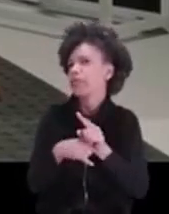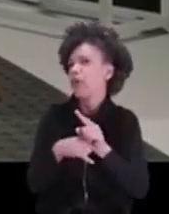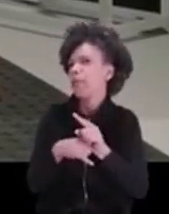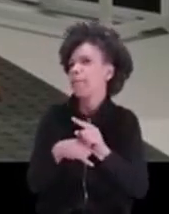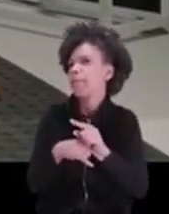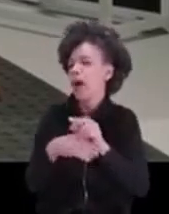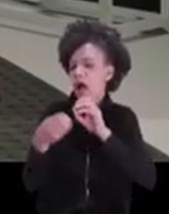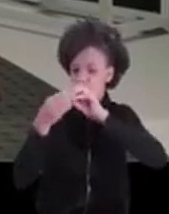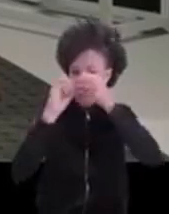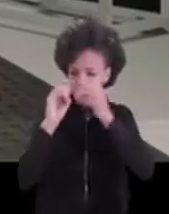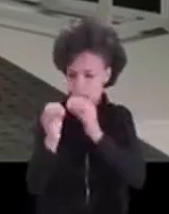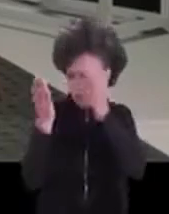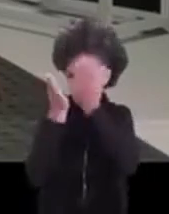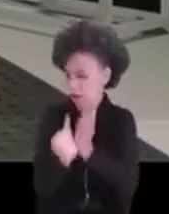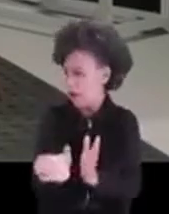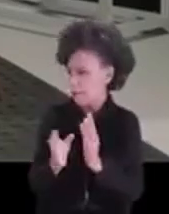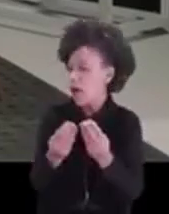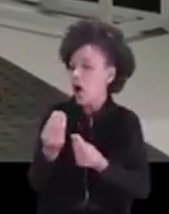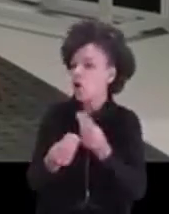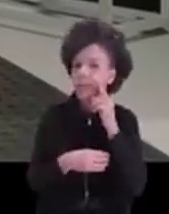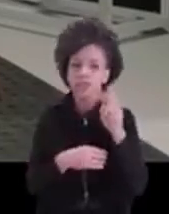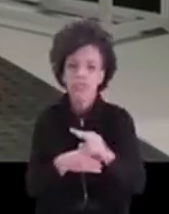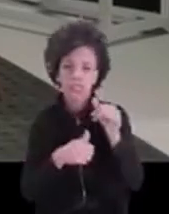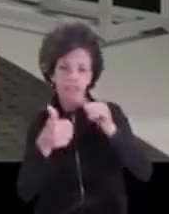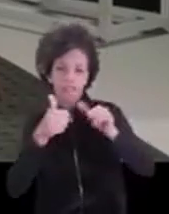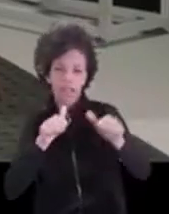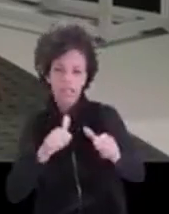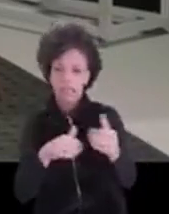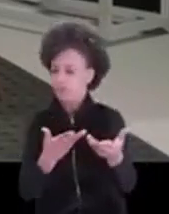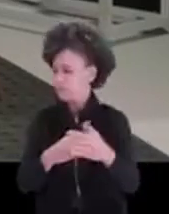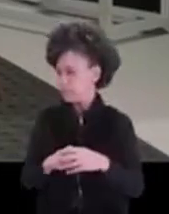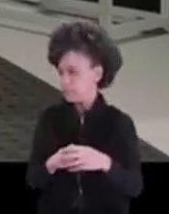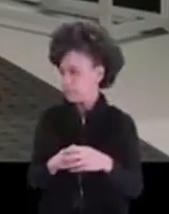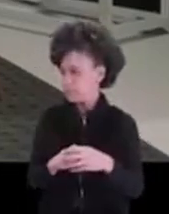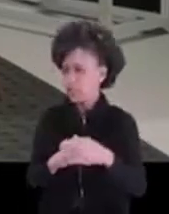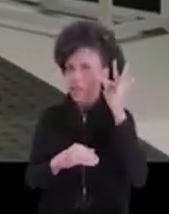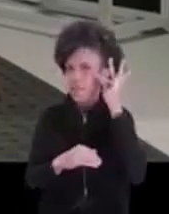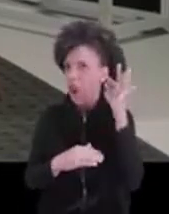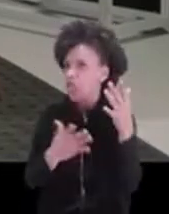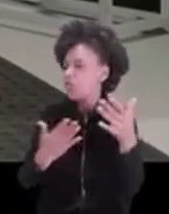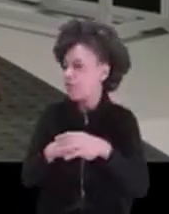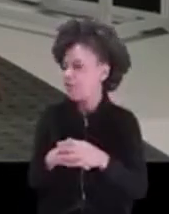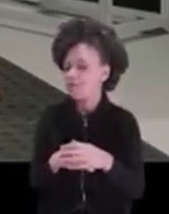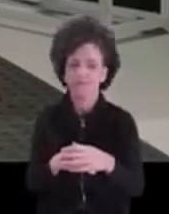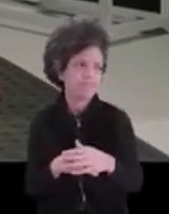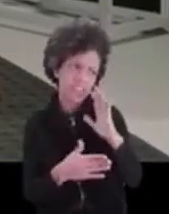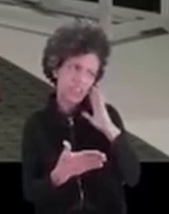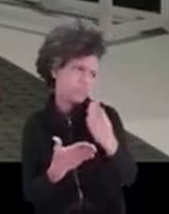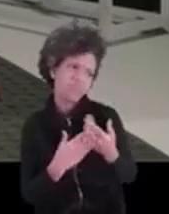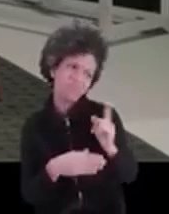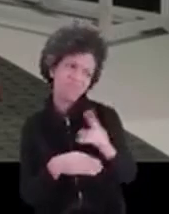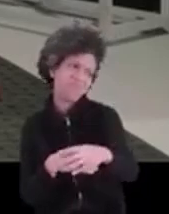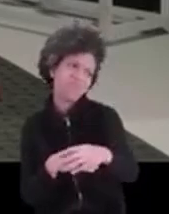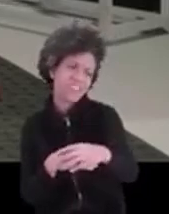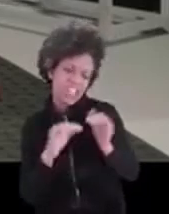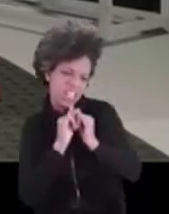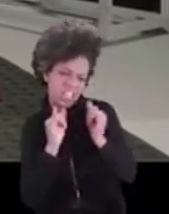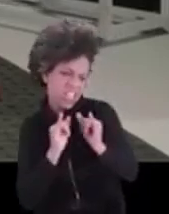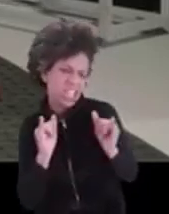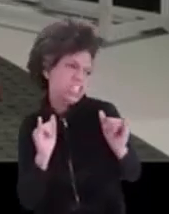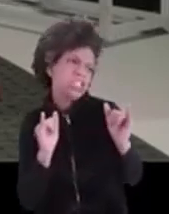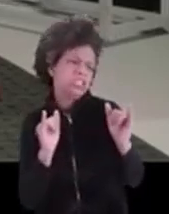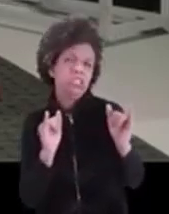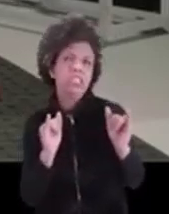um átomo destrói como é que você vê essa essa questão mas filosófica das coisas não isso aí eu não acredito tá lança